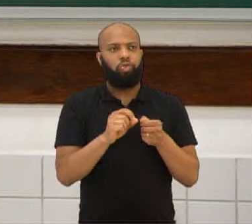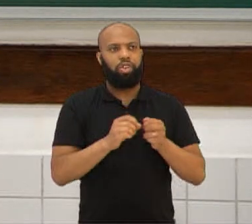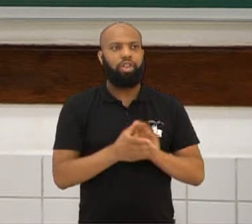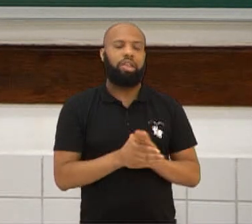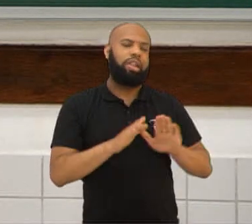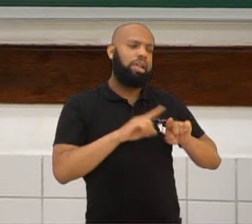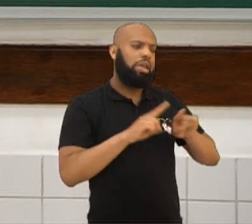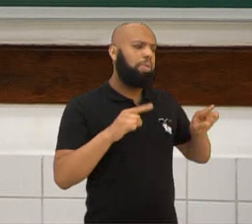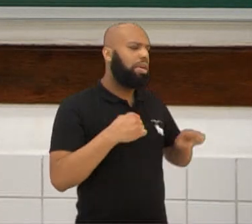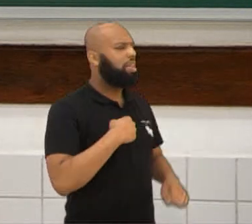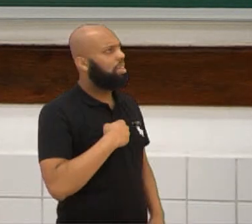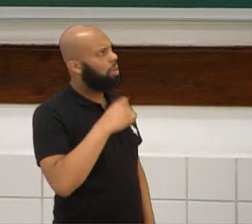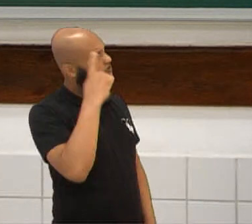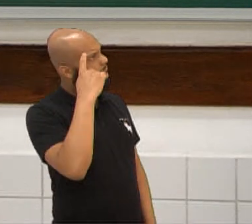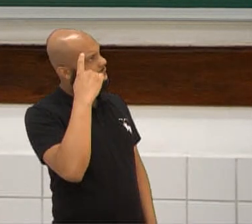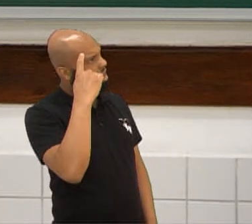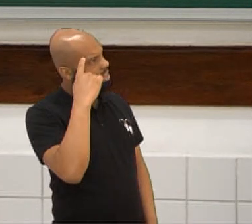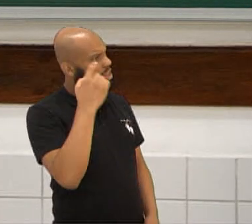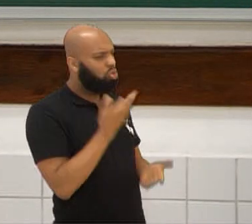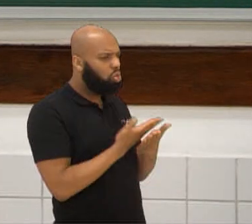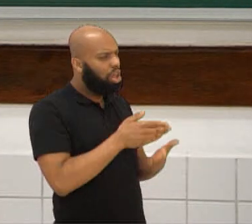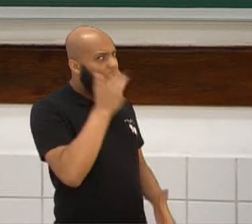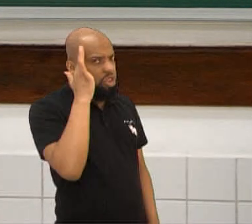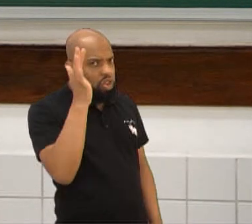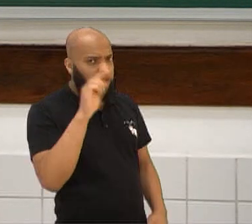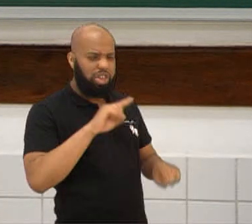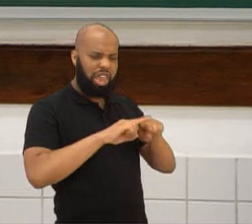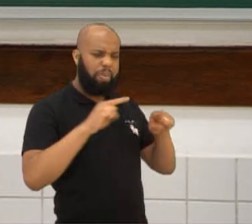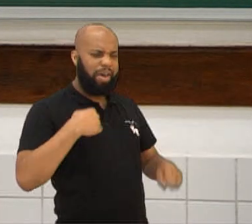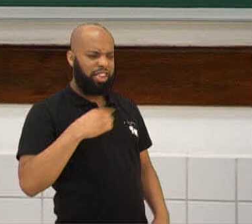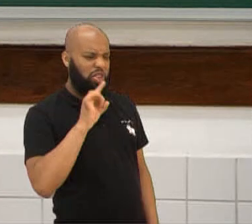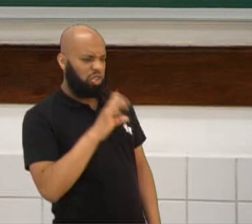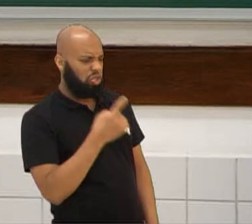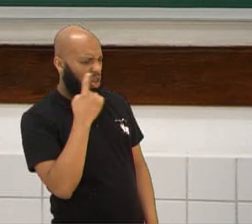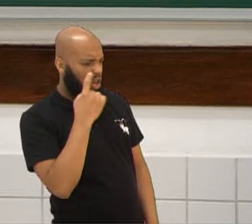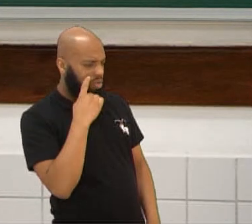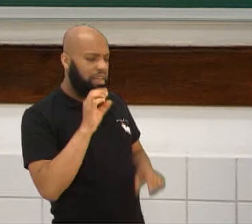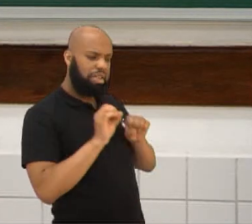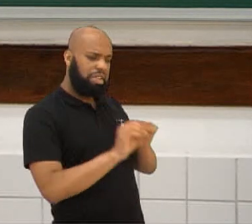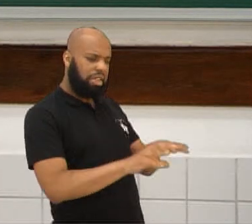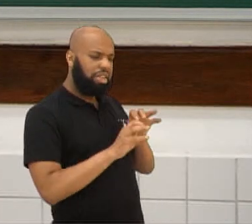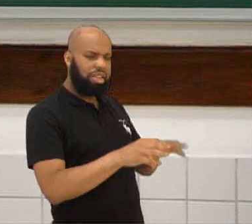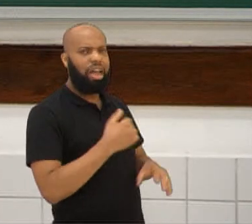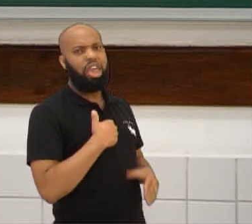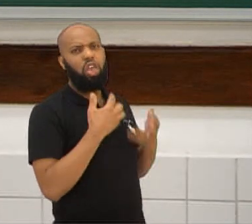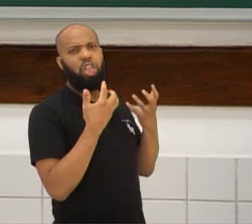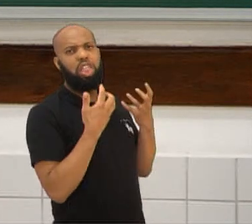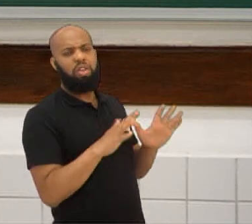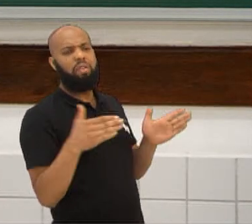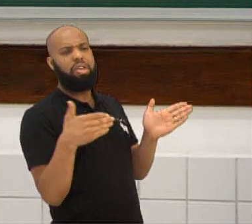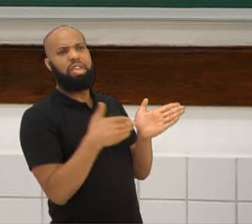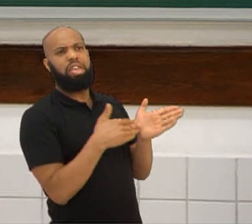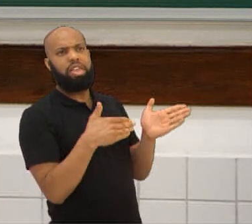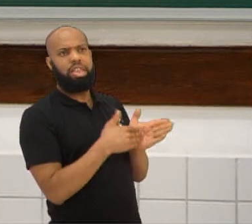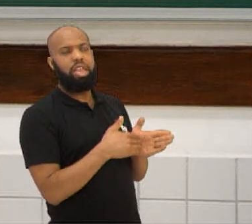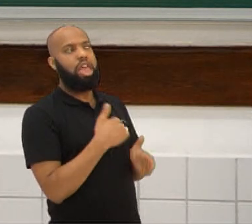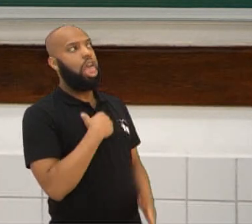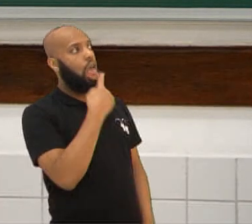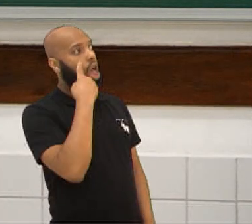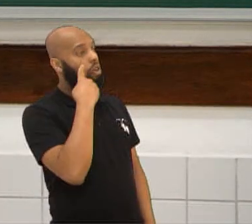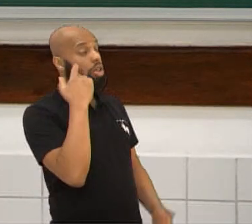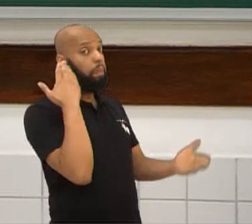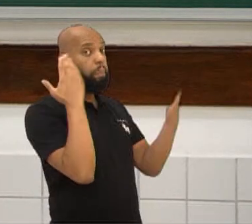No entanto, cogitei cursar filosofia, mas a única opção que via nessa área era dar aula. E eu não queria ficar limitada a isso. Eu vi